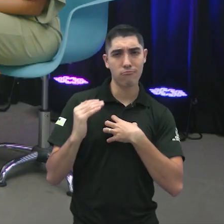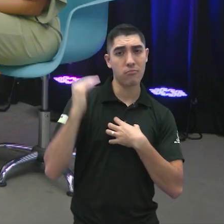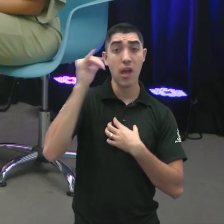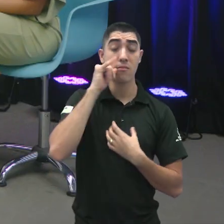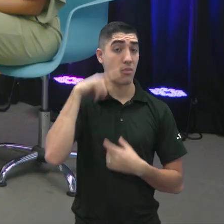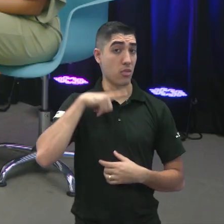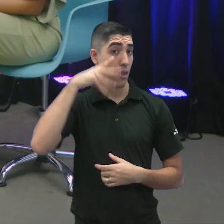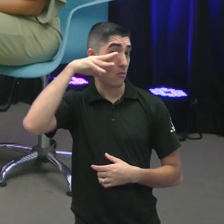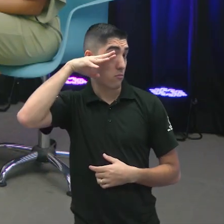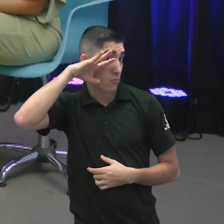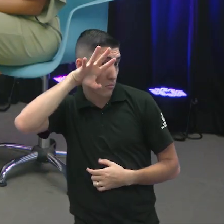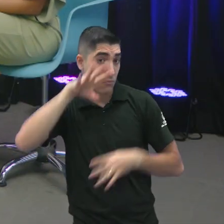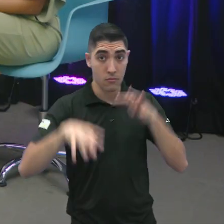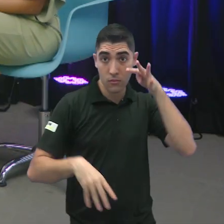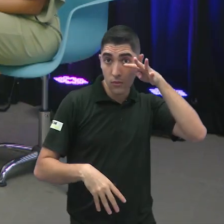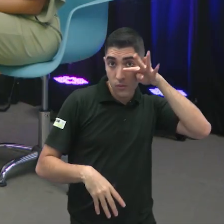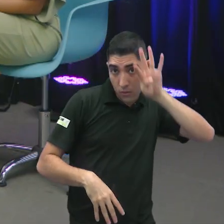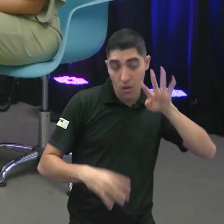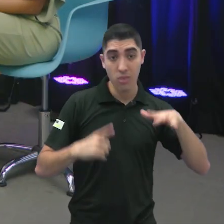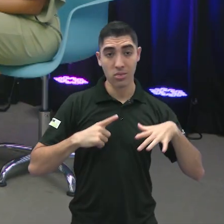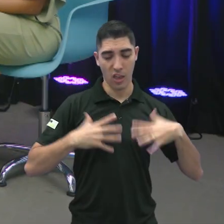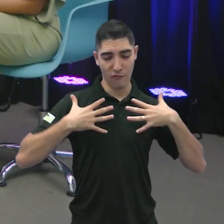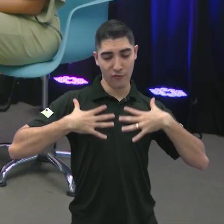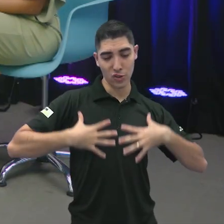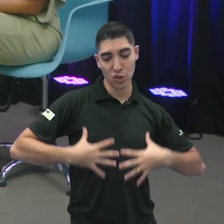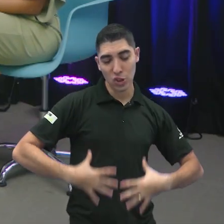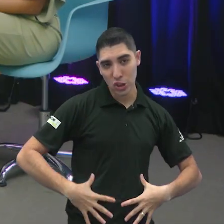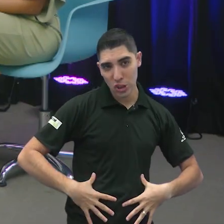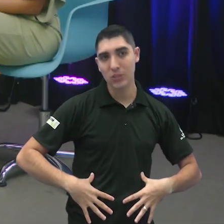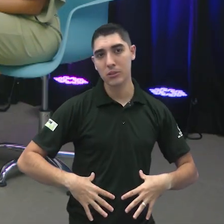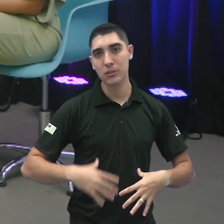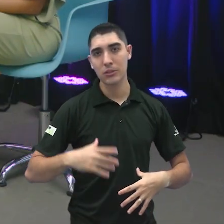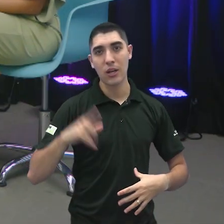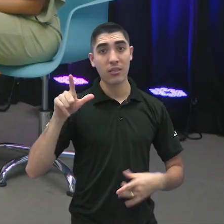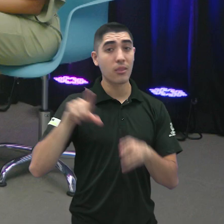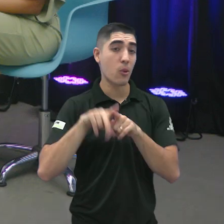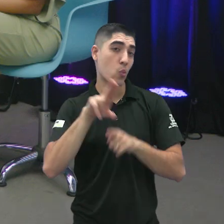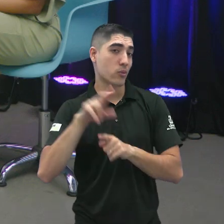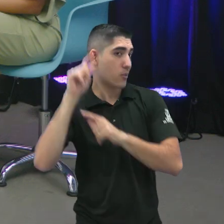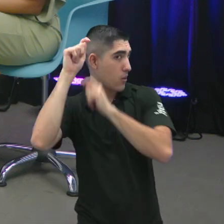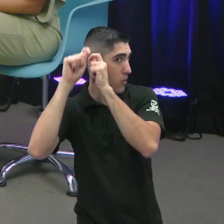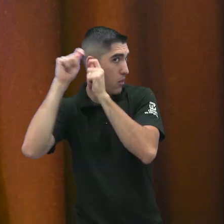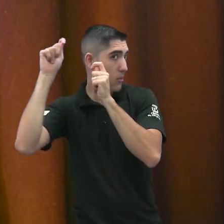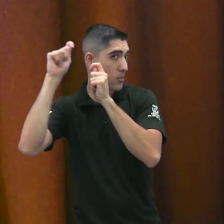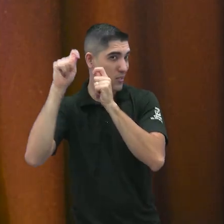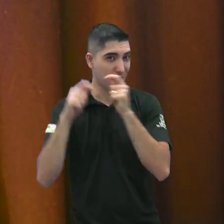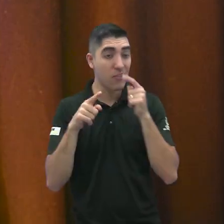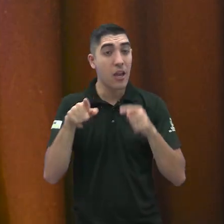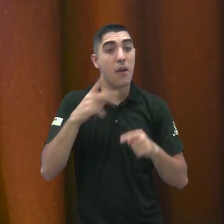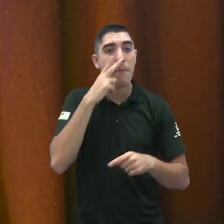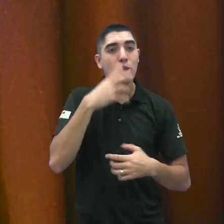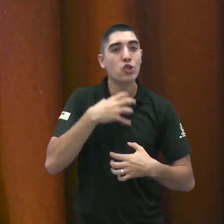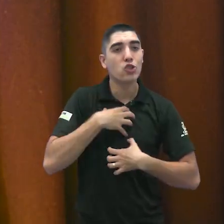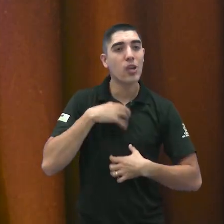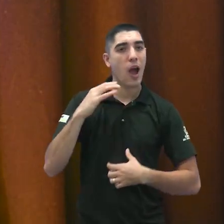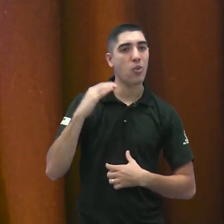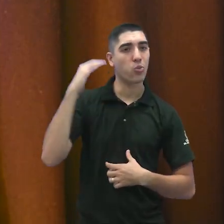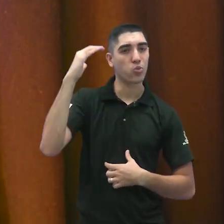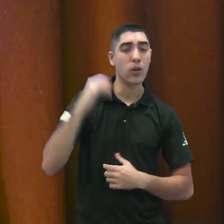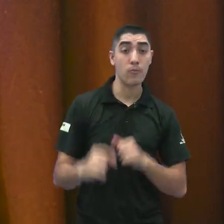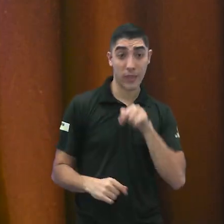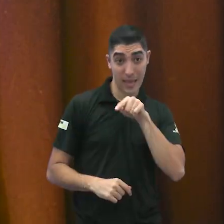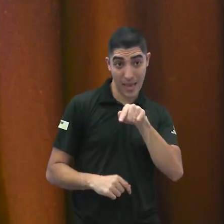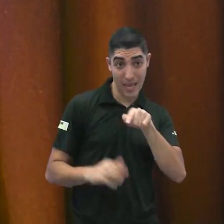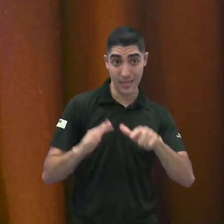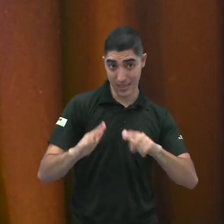os cílios, ela tem um vestidinho um pouquinho mais ali alinhado, ela já tem um lacinho, né? Por quê? Durante esse período do desenvolvimento